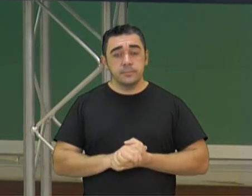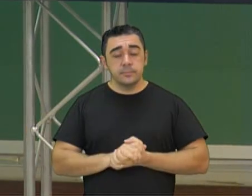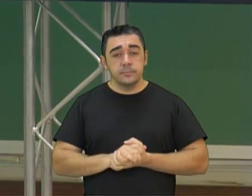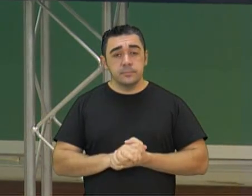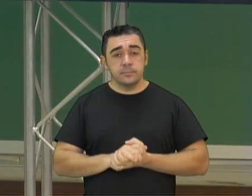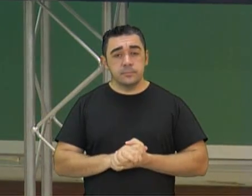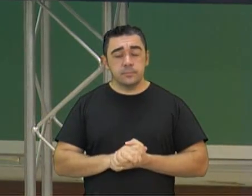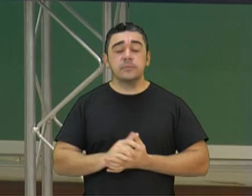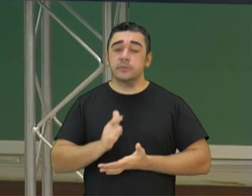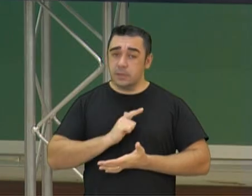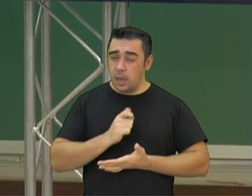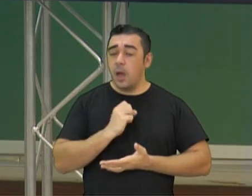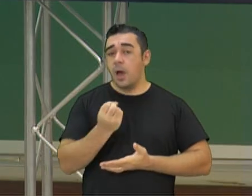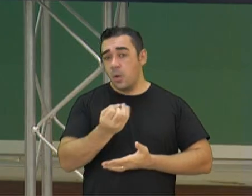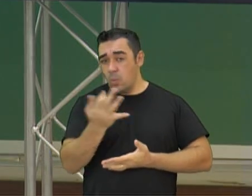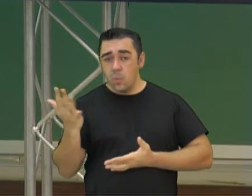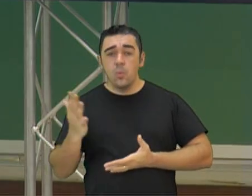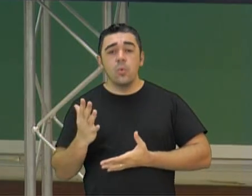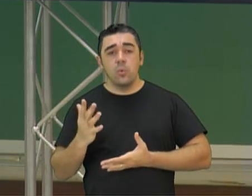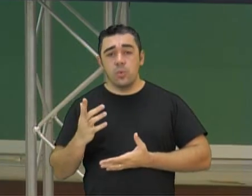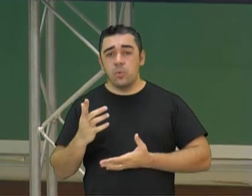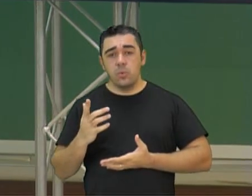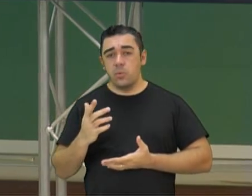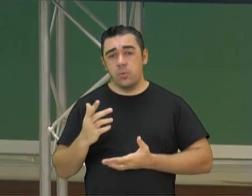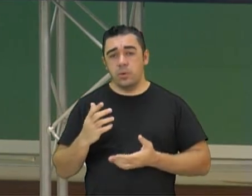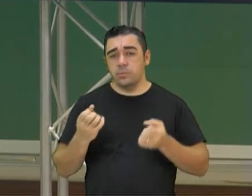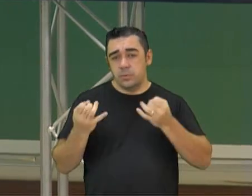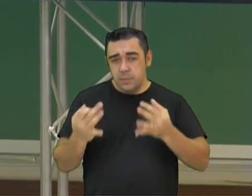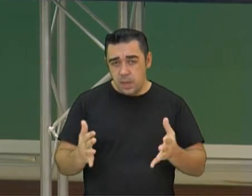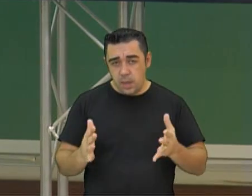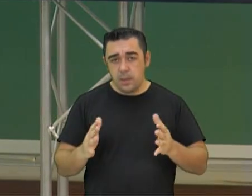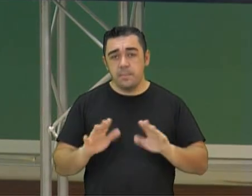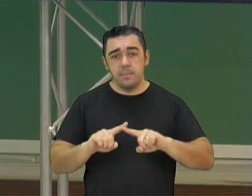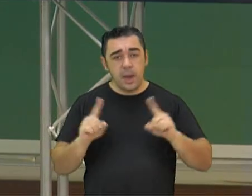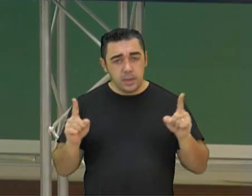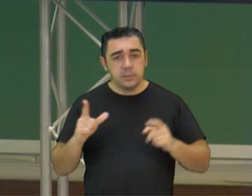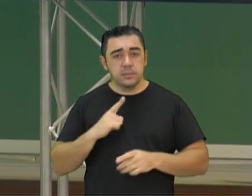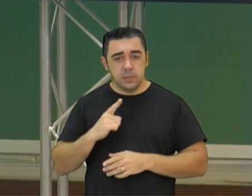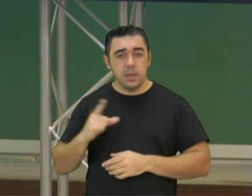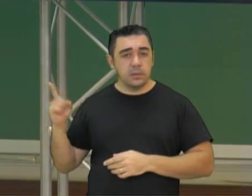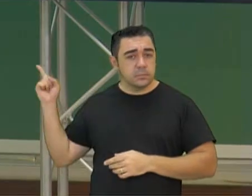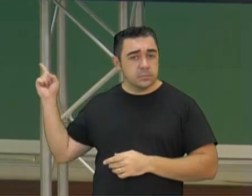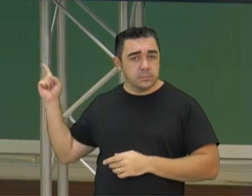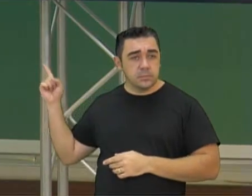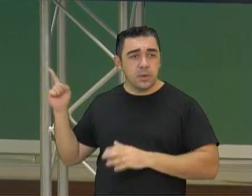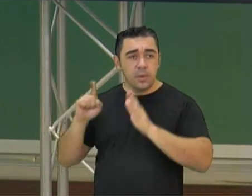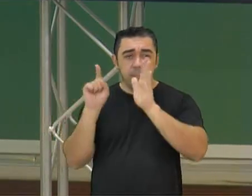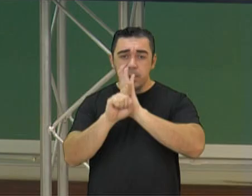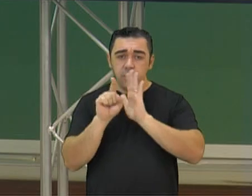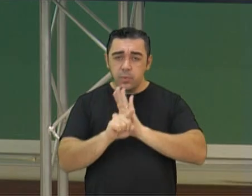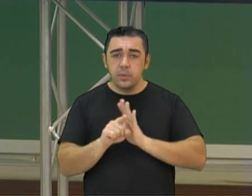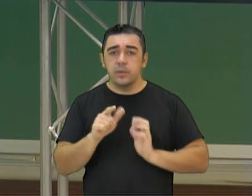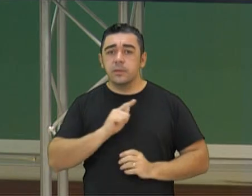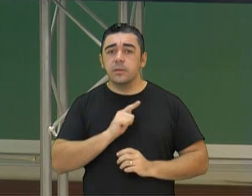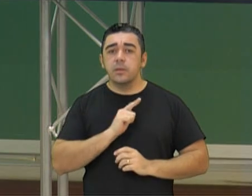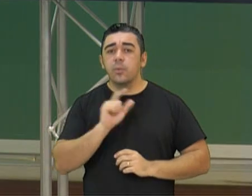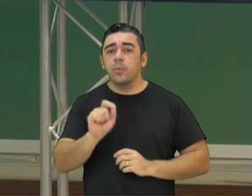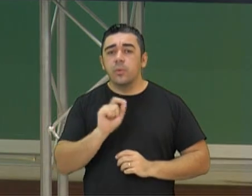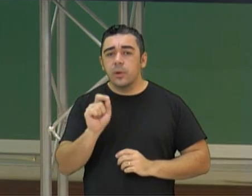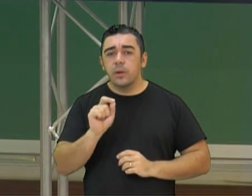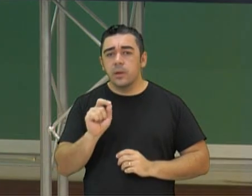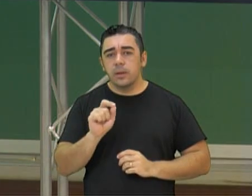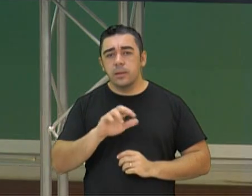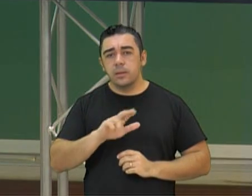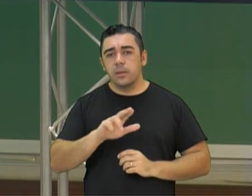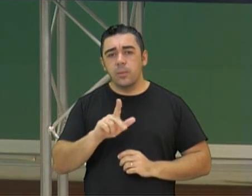né? Tem alguns que eu não coloquei aqui, mas tem uma das questões aqui que não tem